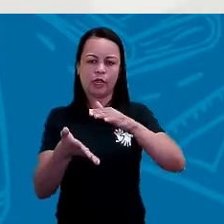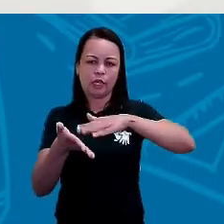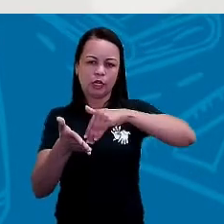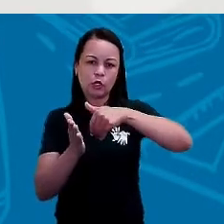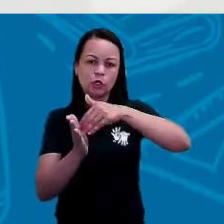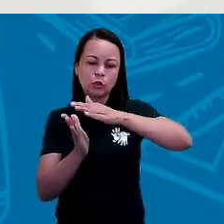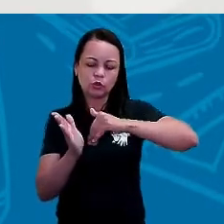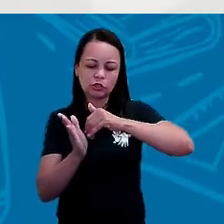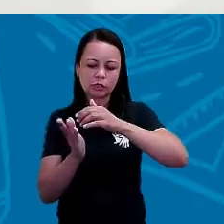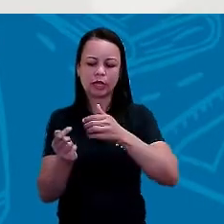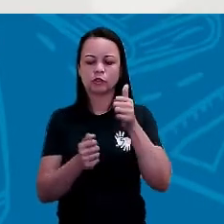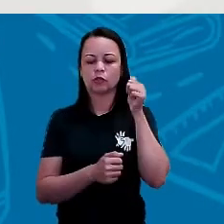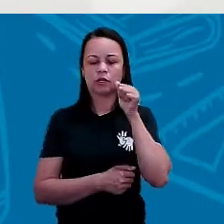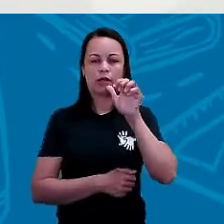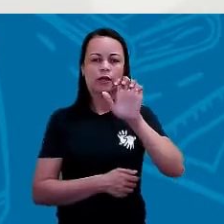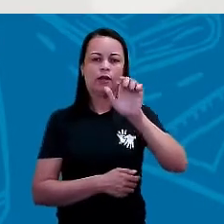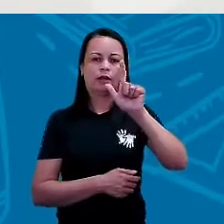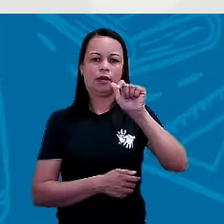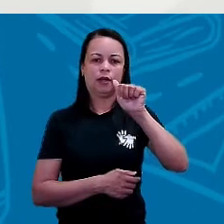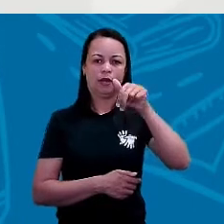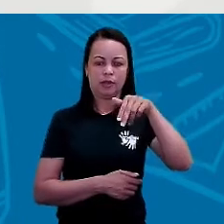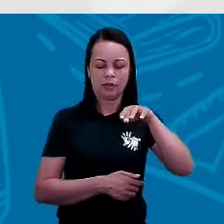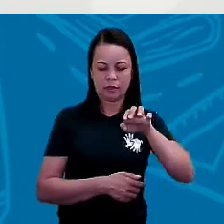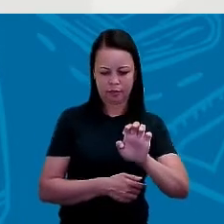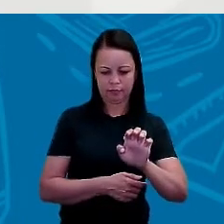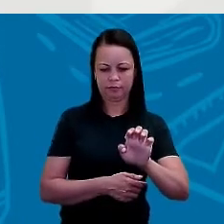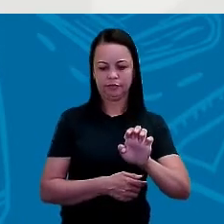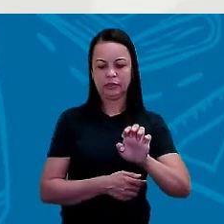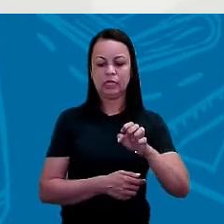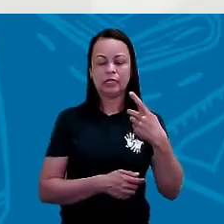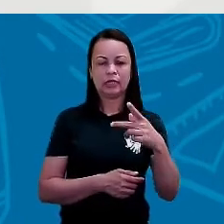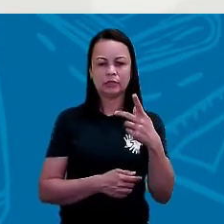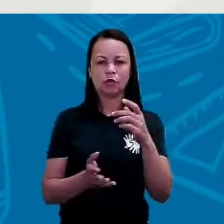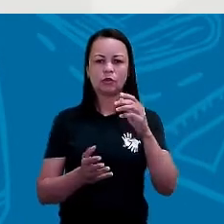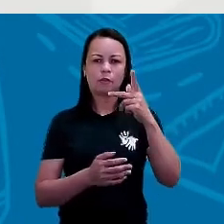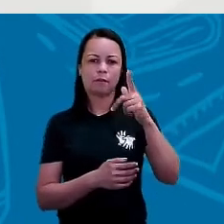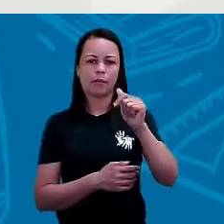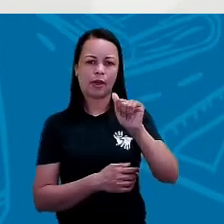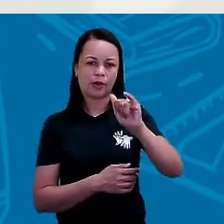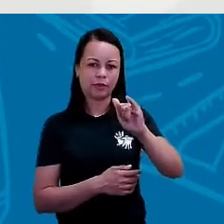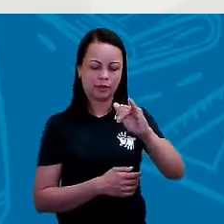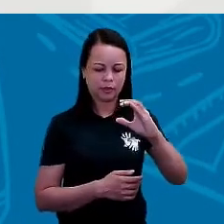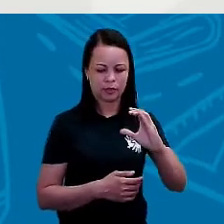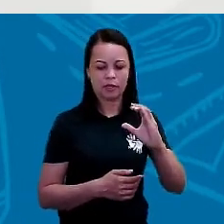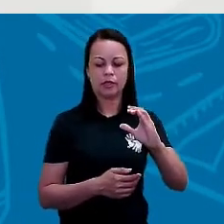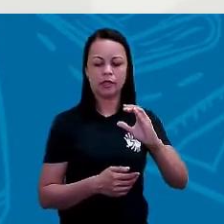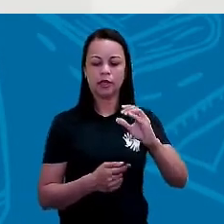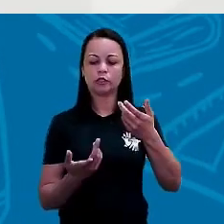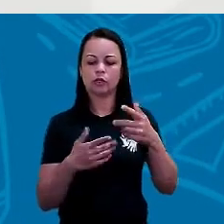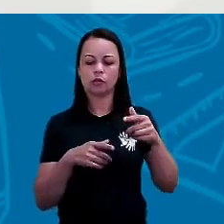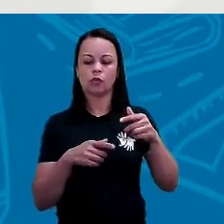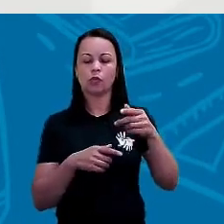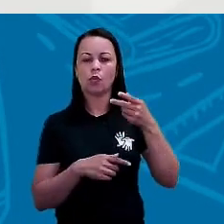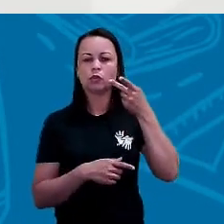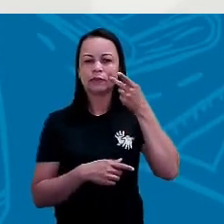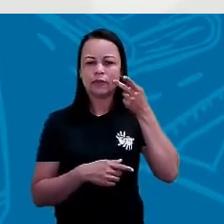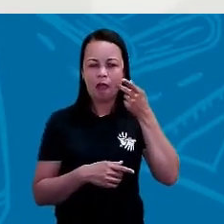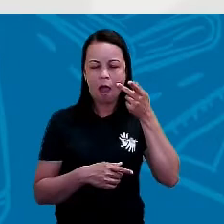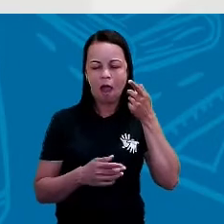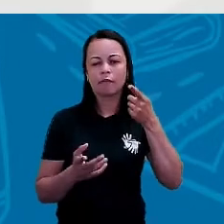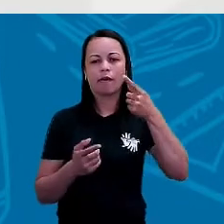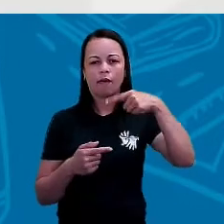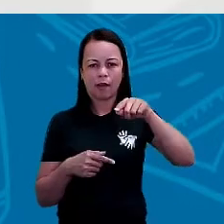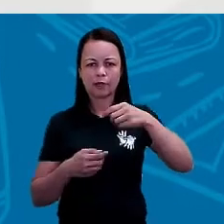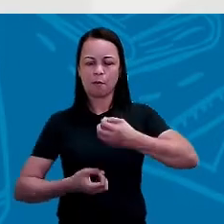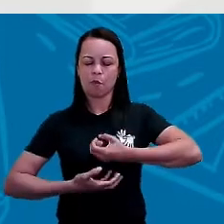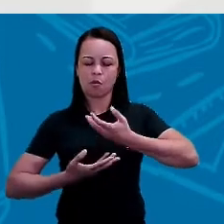e Poesia lá do Ceará. E está disponível gratuitamente em PDF na internet, tá bom? Então, se vocês quiserem ler